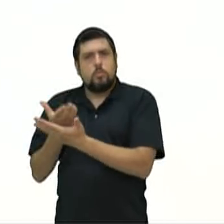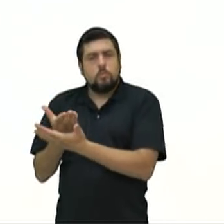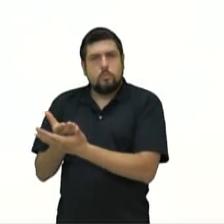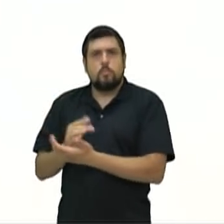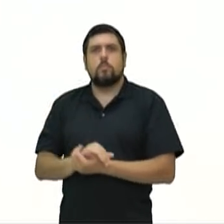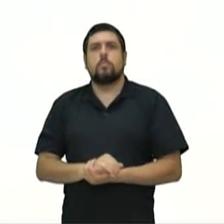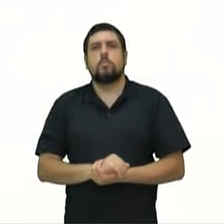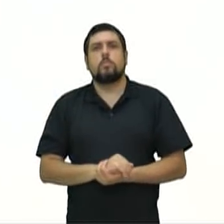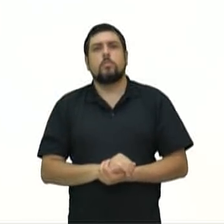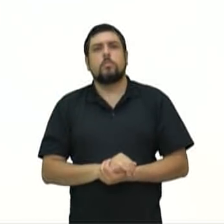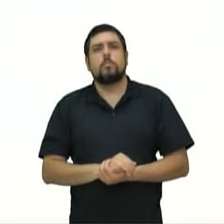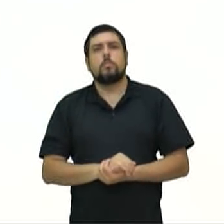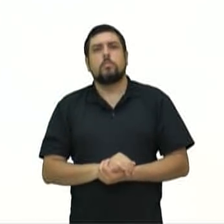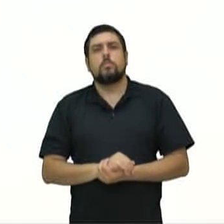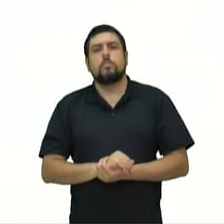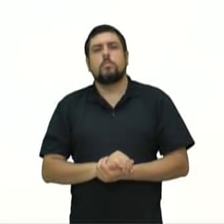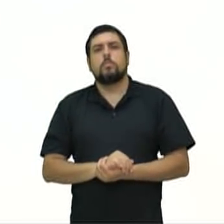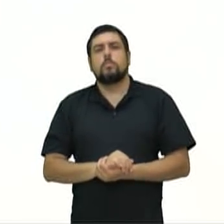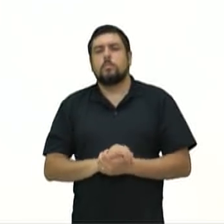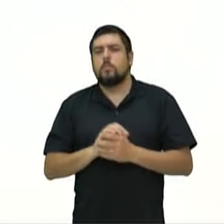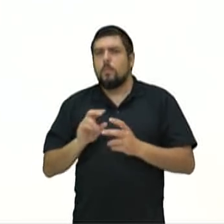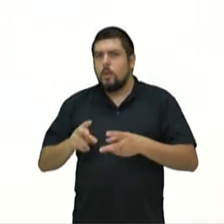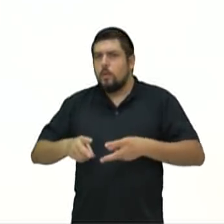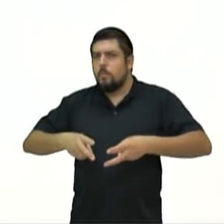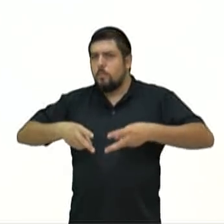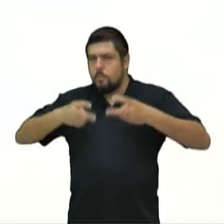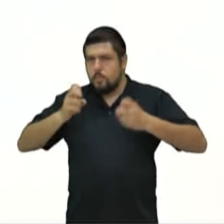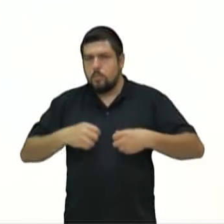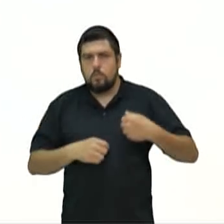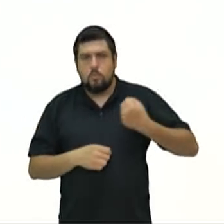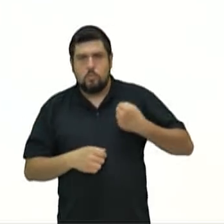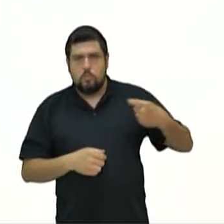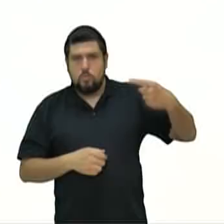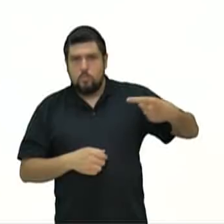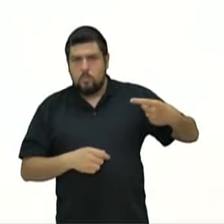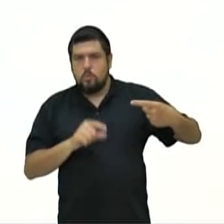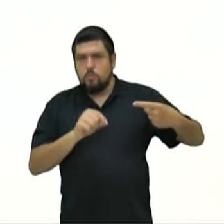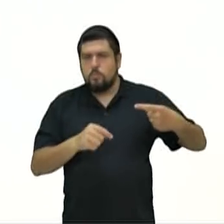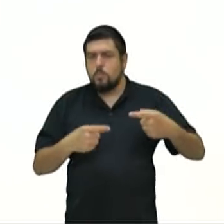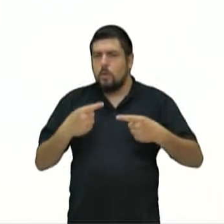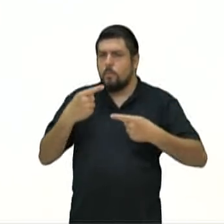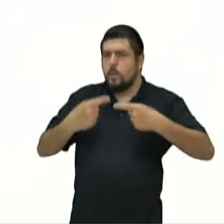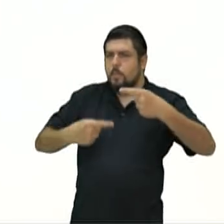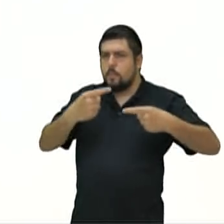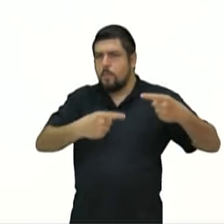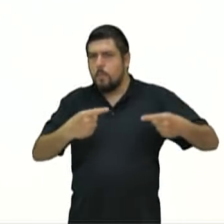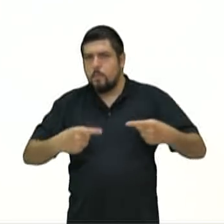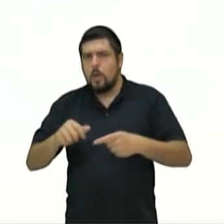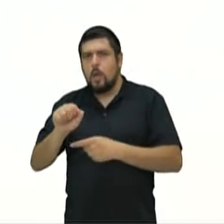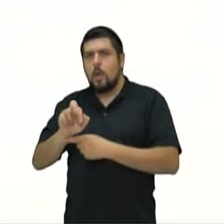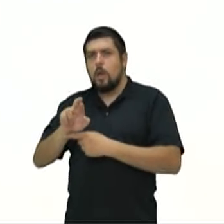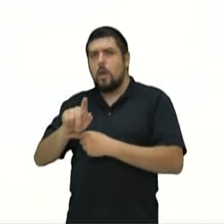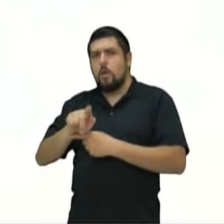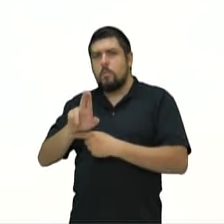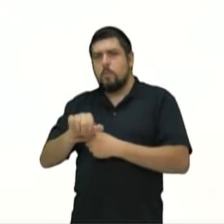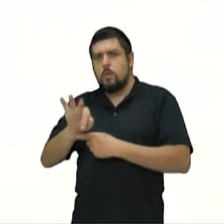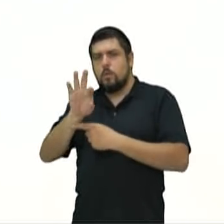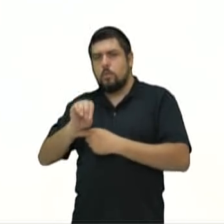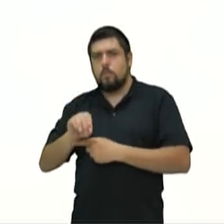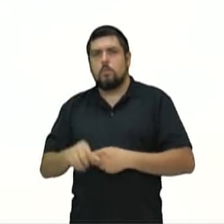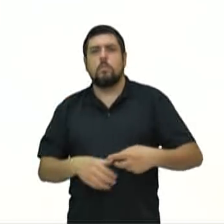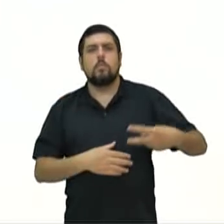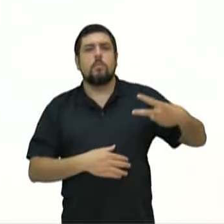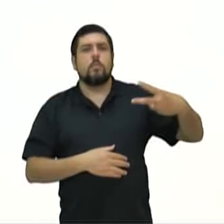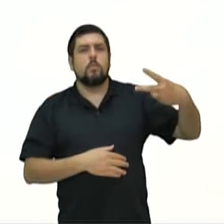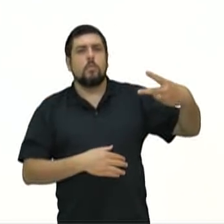ok? Identifique, pessoal, identifique os argumentos expostos pelo autor aqui, nesse segundo parágrafo. 2.